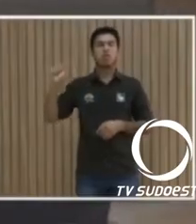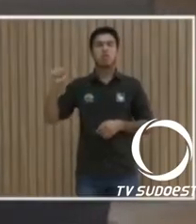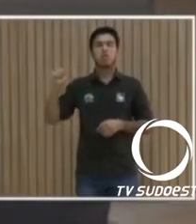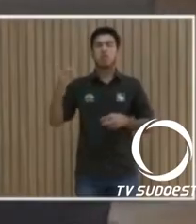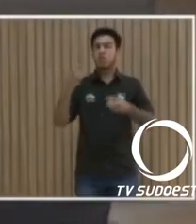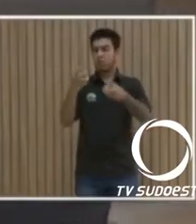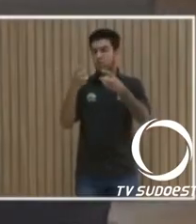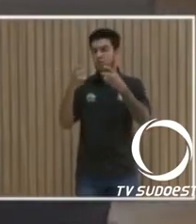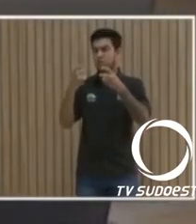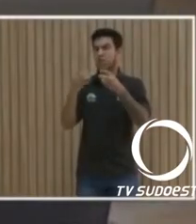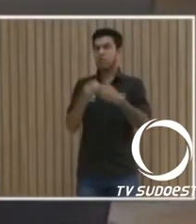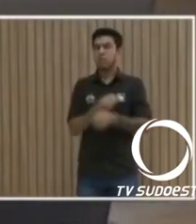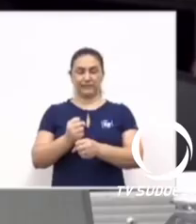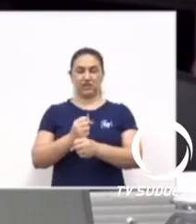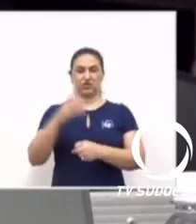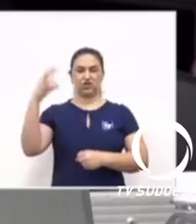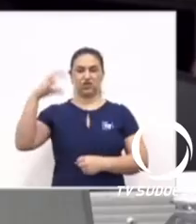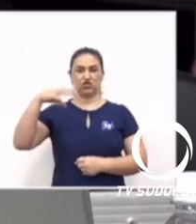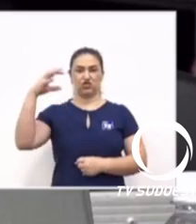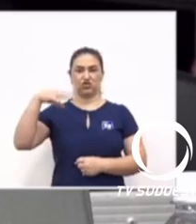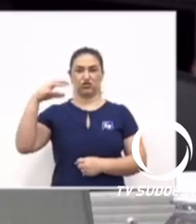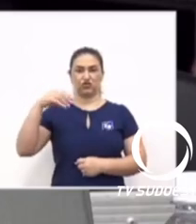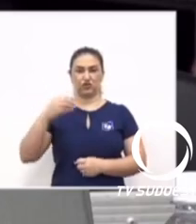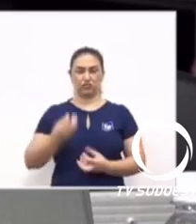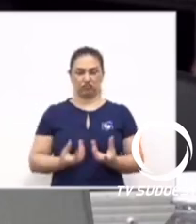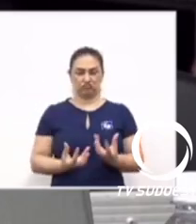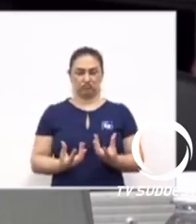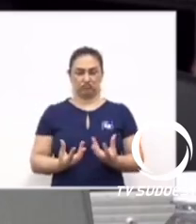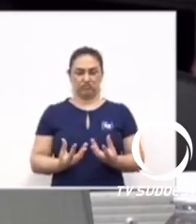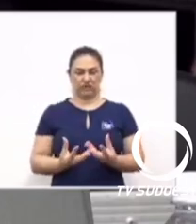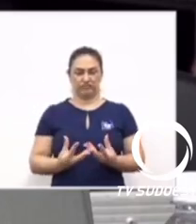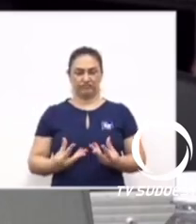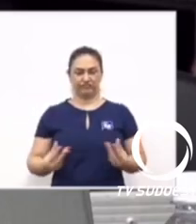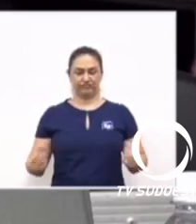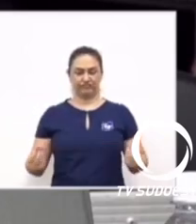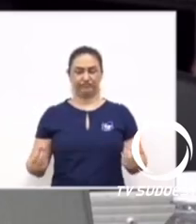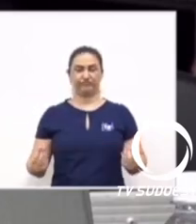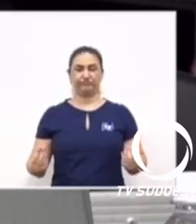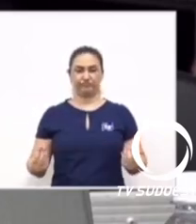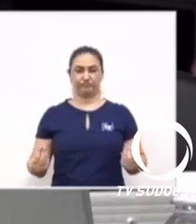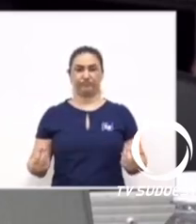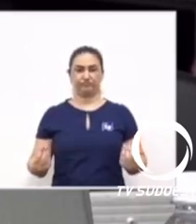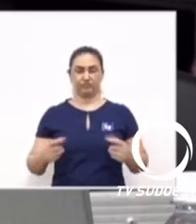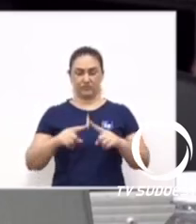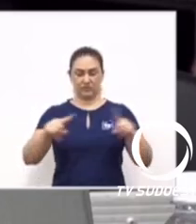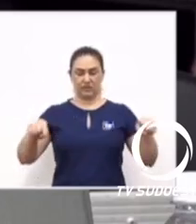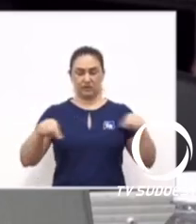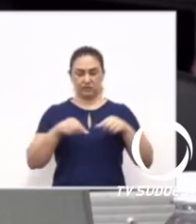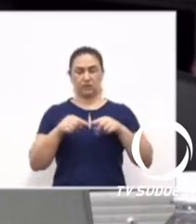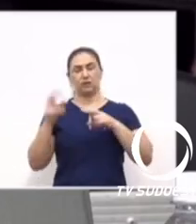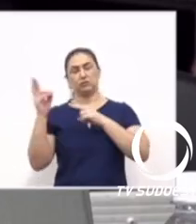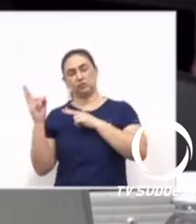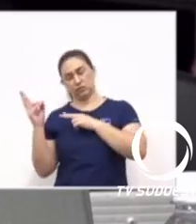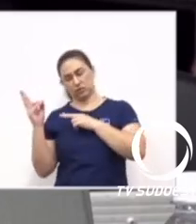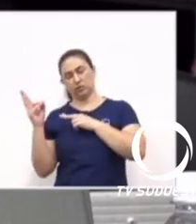determinação legal para ser cado será necessário a maioria dos votos 2/3 ou seja oito